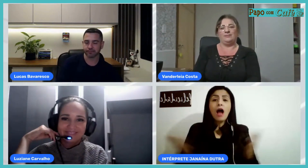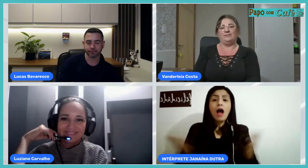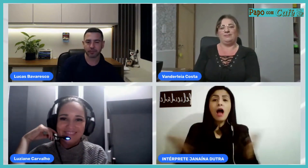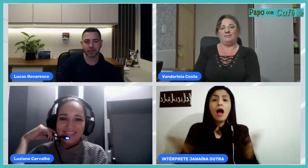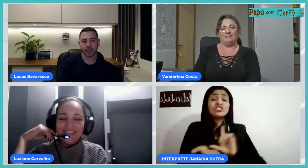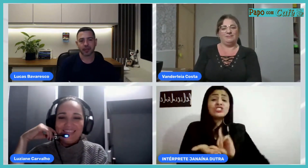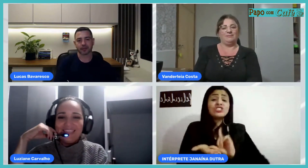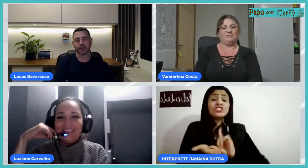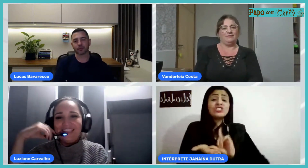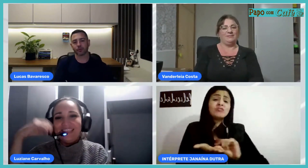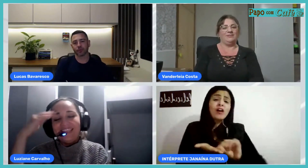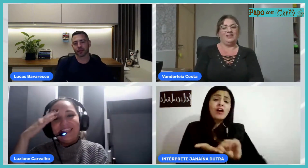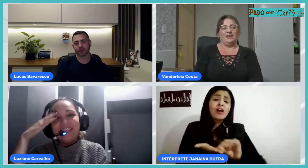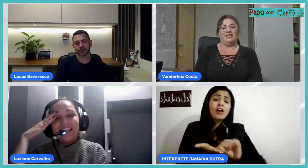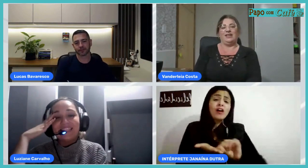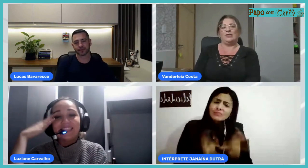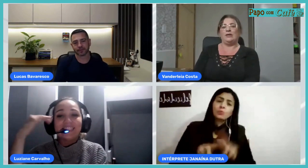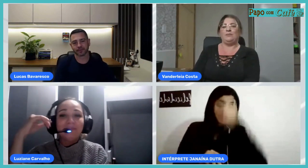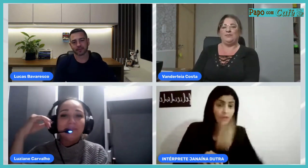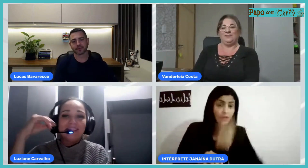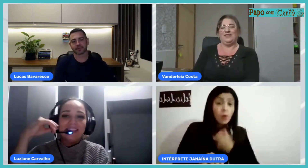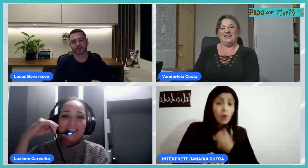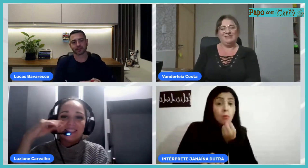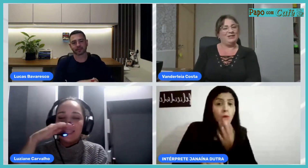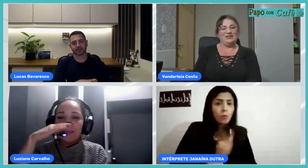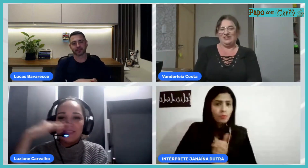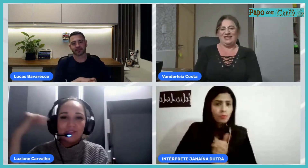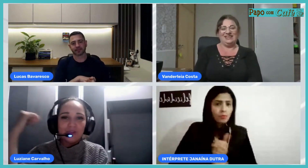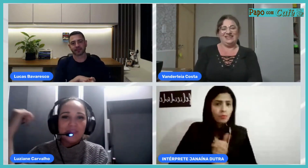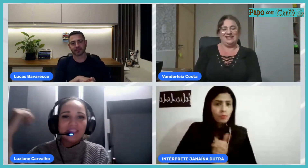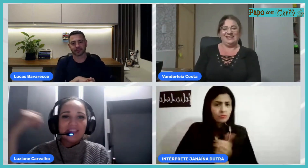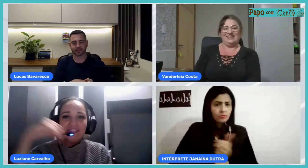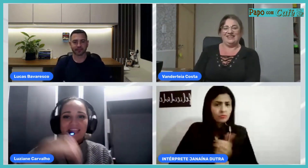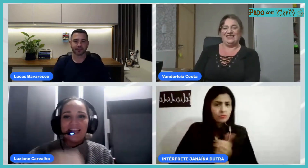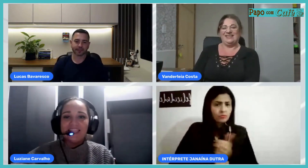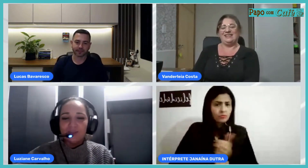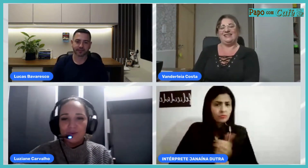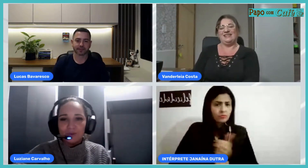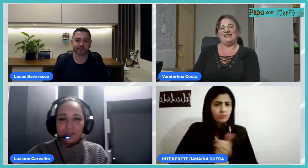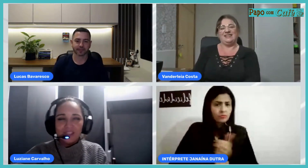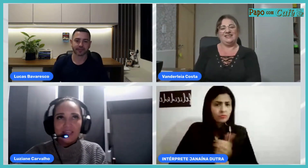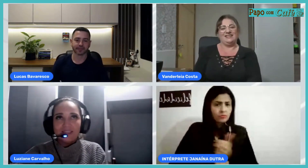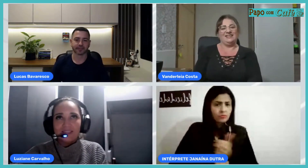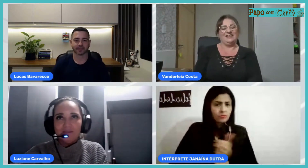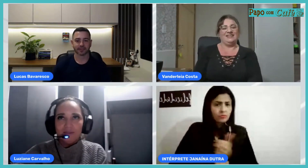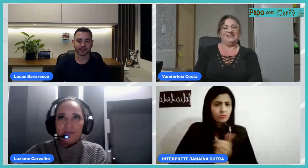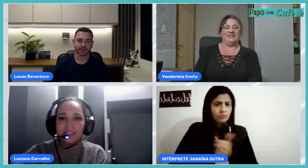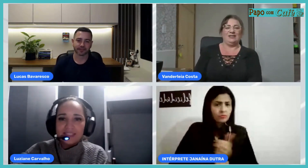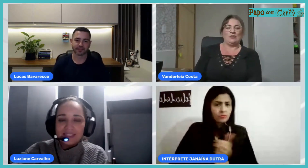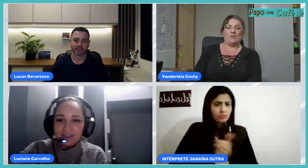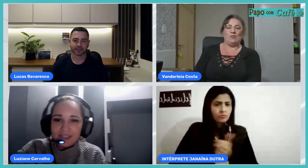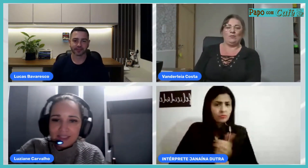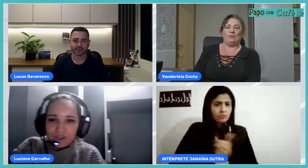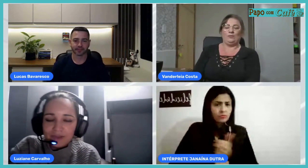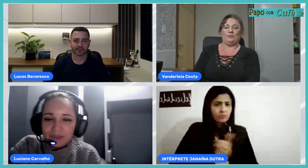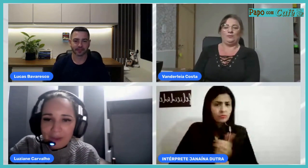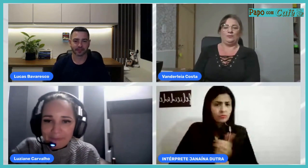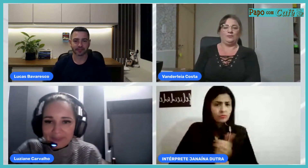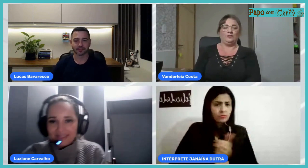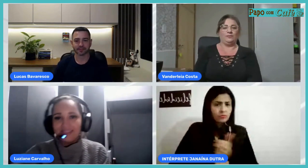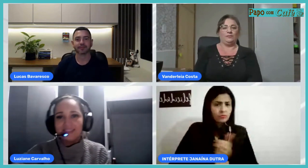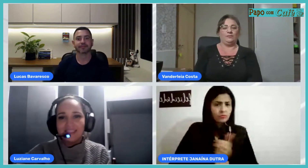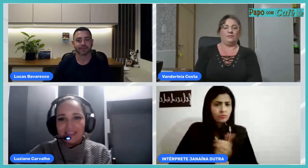gente, sem dúvida. E essas adaptações que a Vanderleia trouxe, elas não vão facilitar o